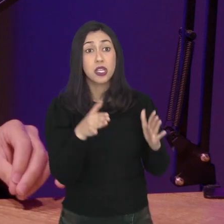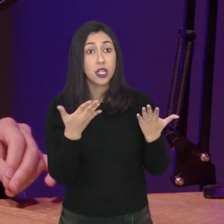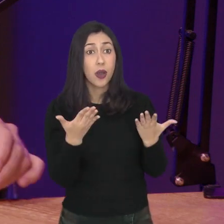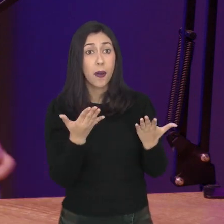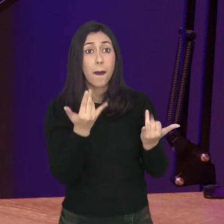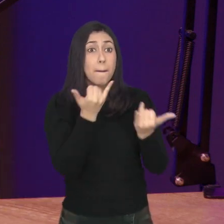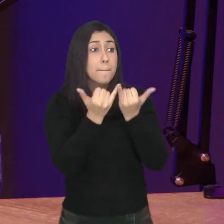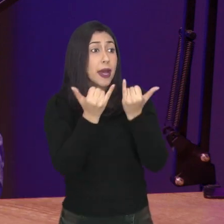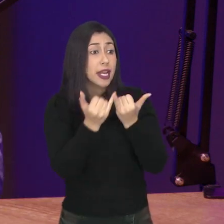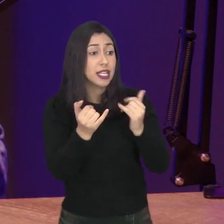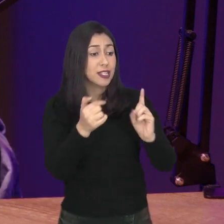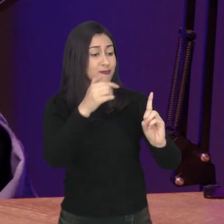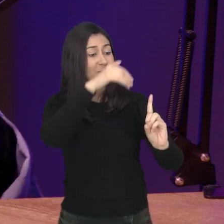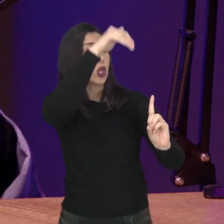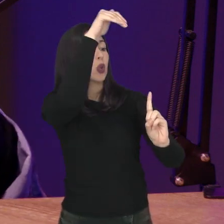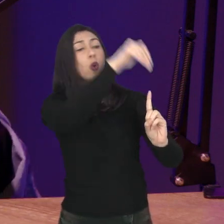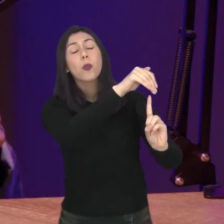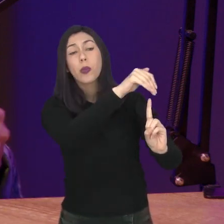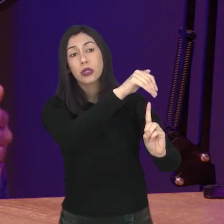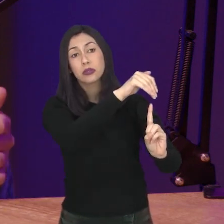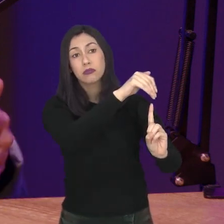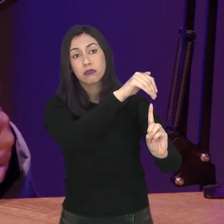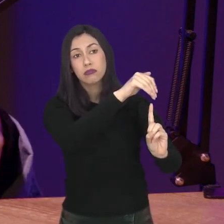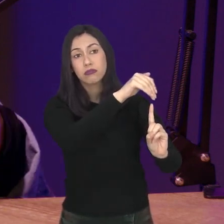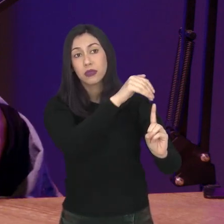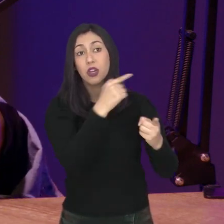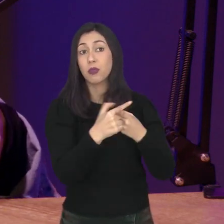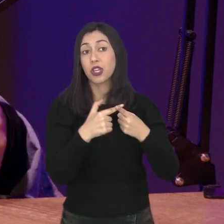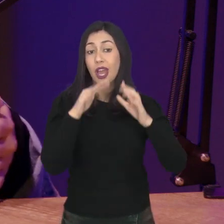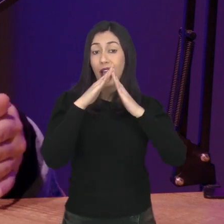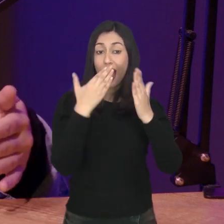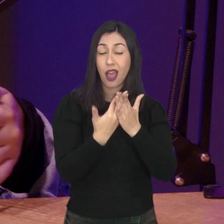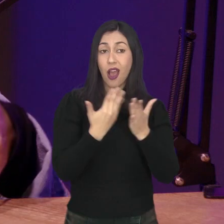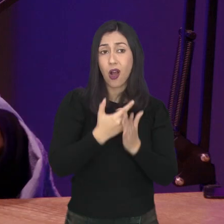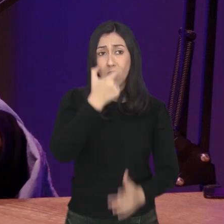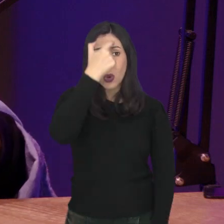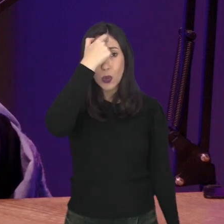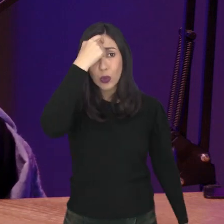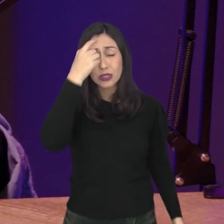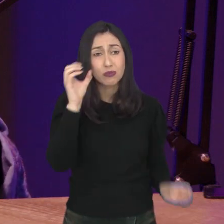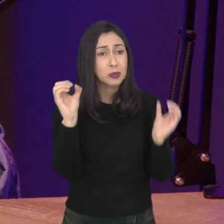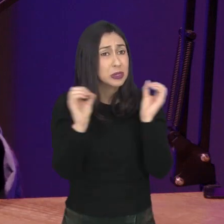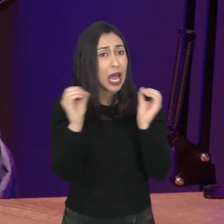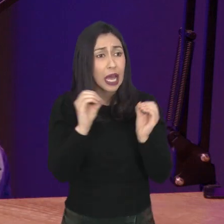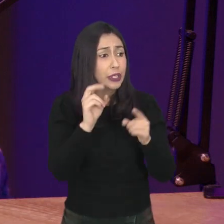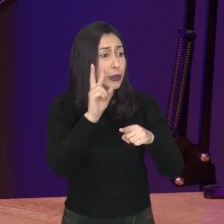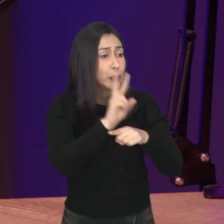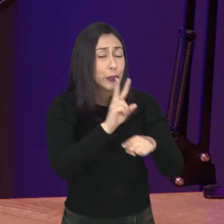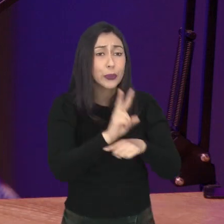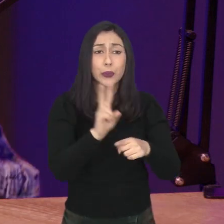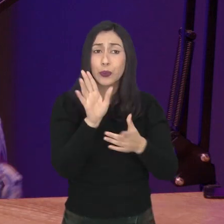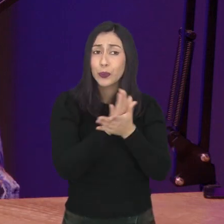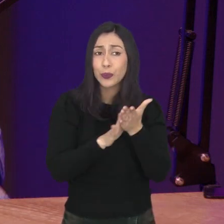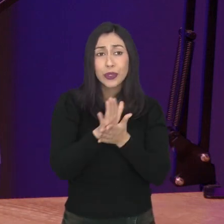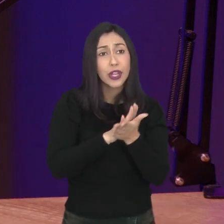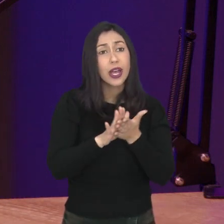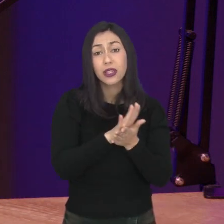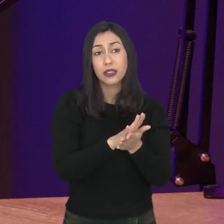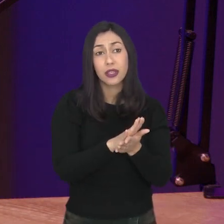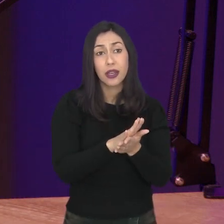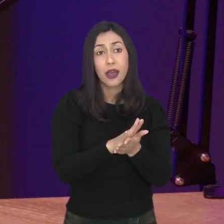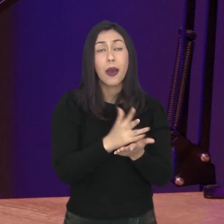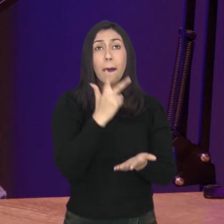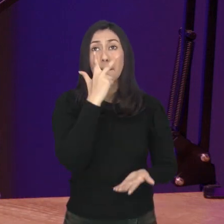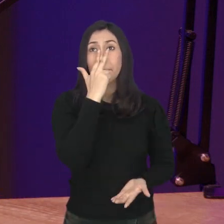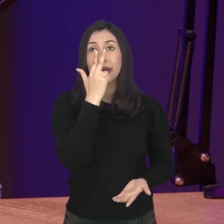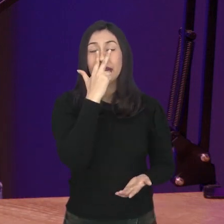a culpada. A escola não tinha essa consciência de acolher essa criança e cuidar dela, até porque tem uma relação